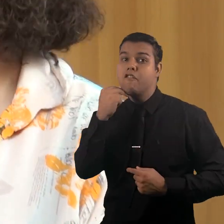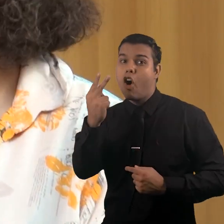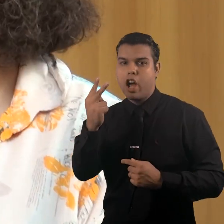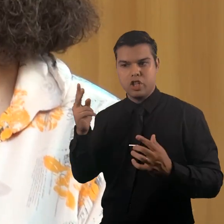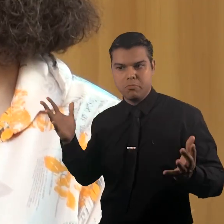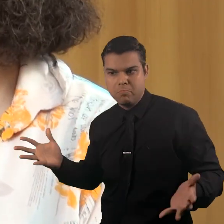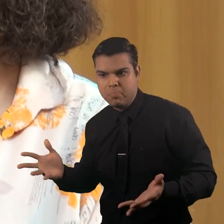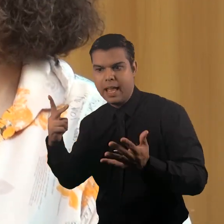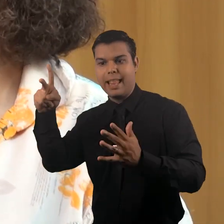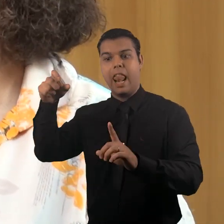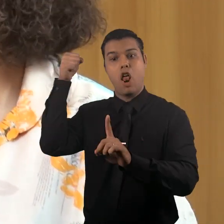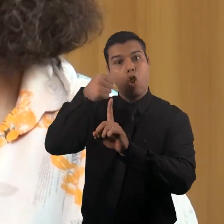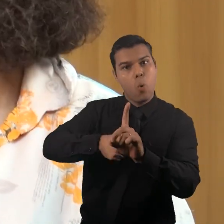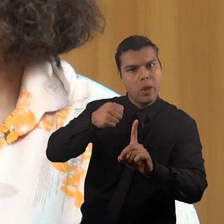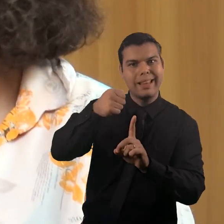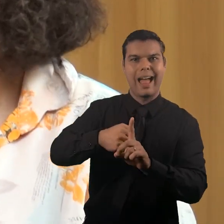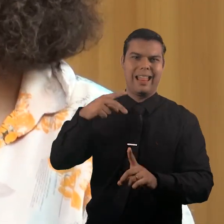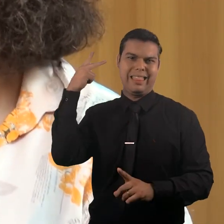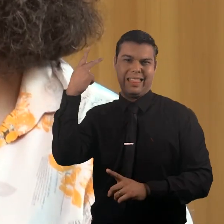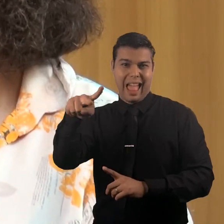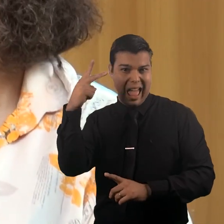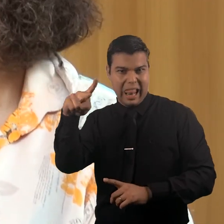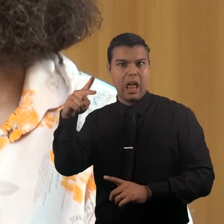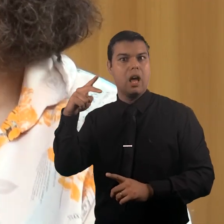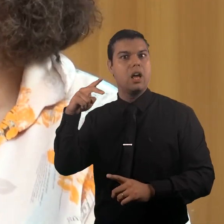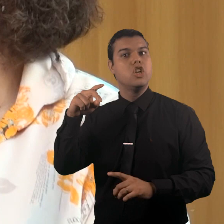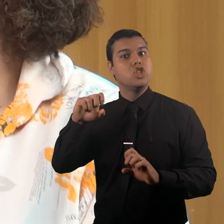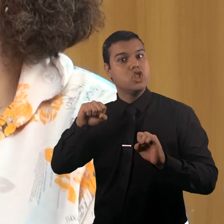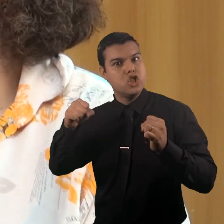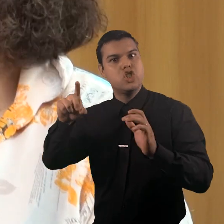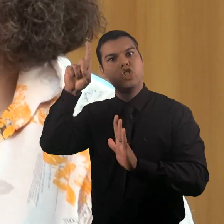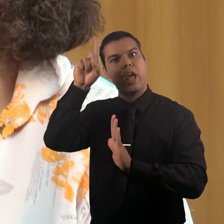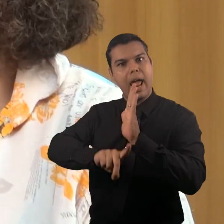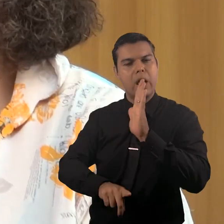outras pessoas a lutarem pelos seus direitos. Então,